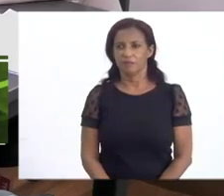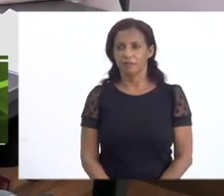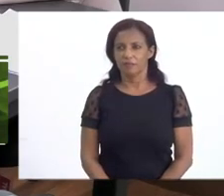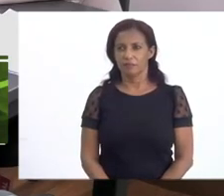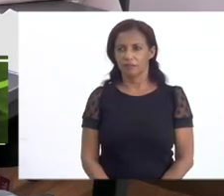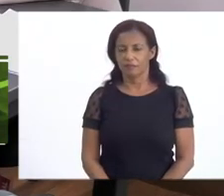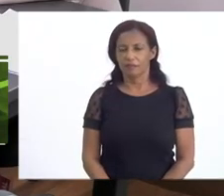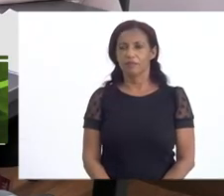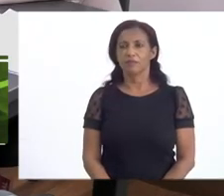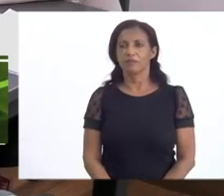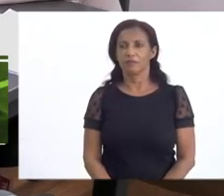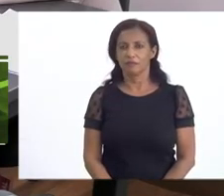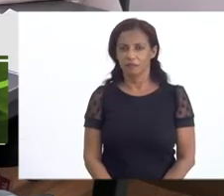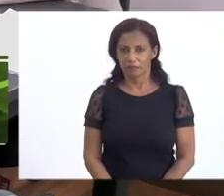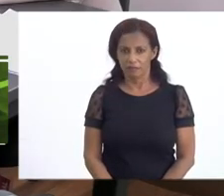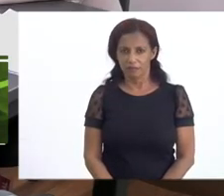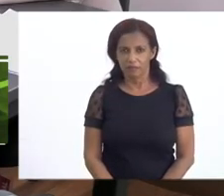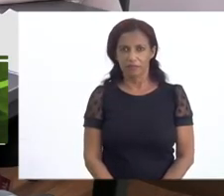Está habilitado, André.